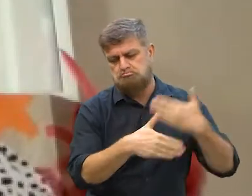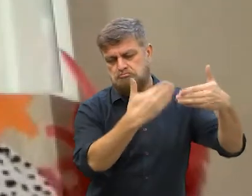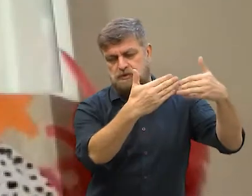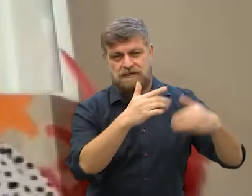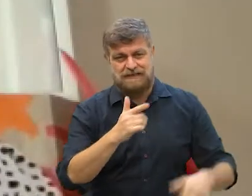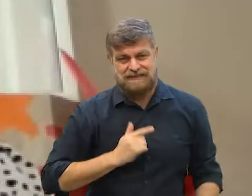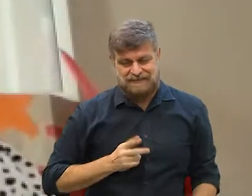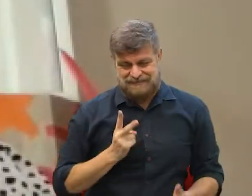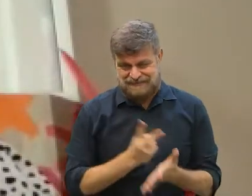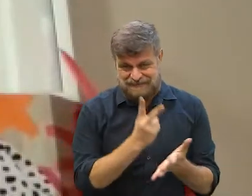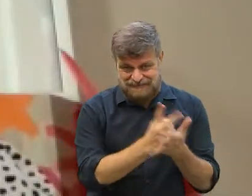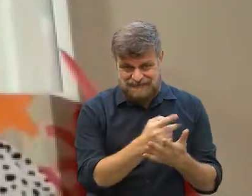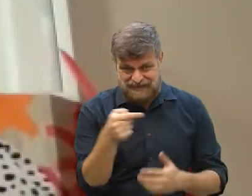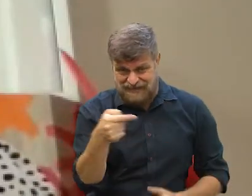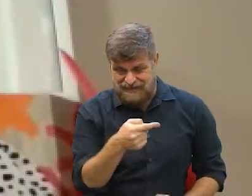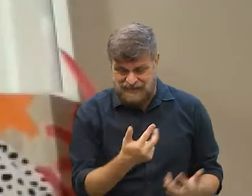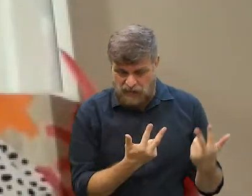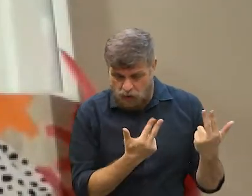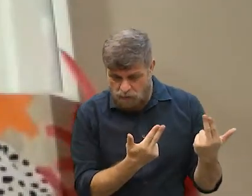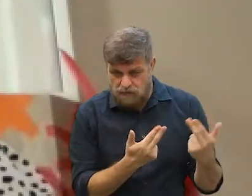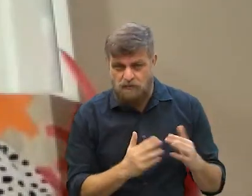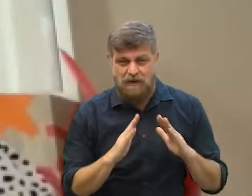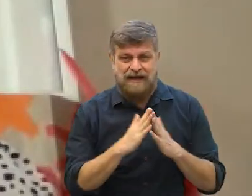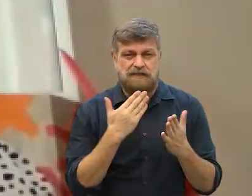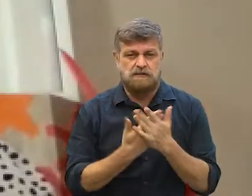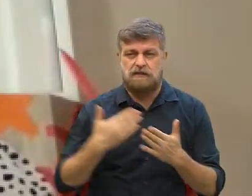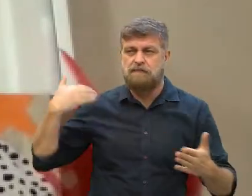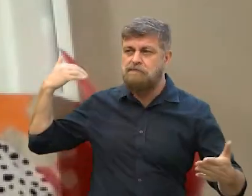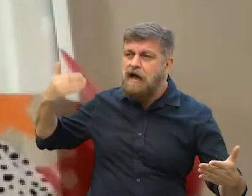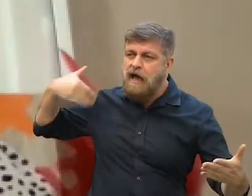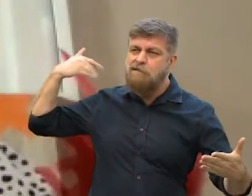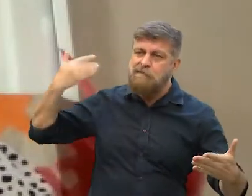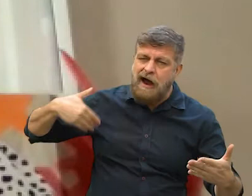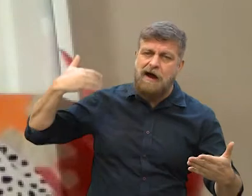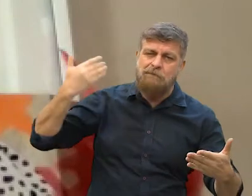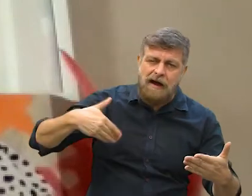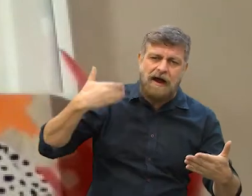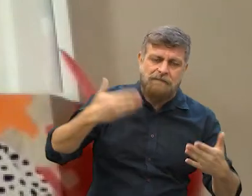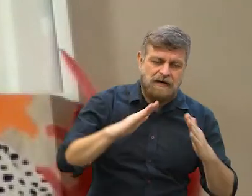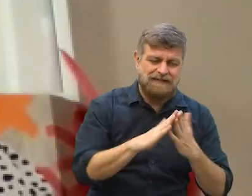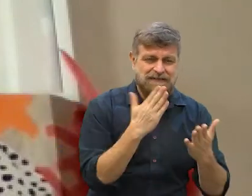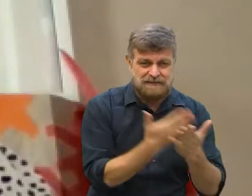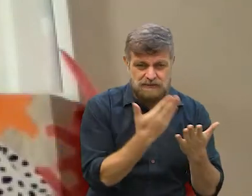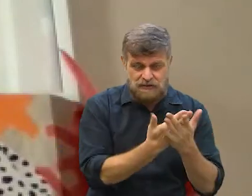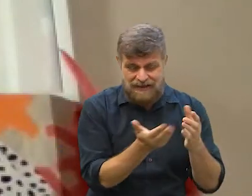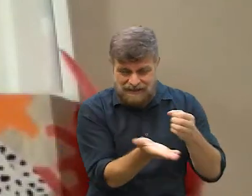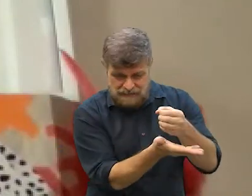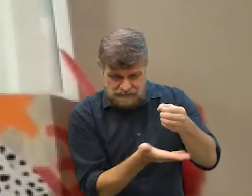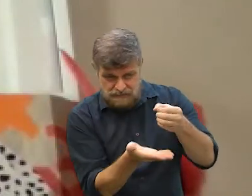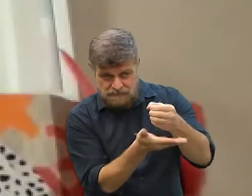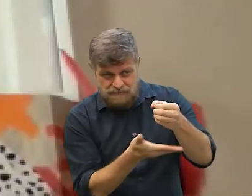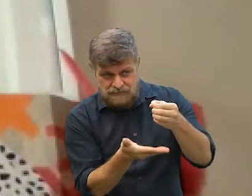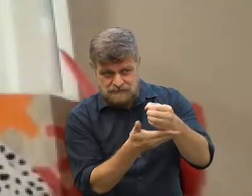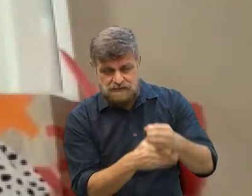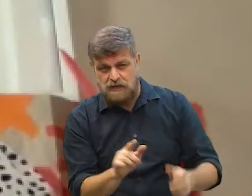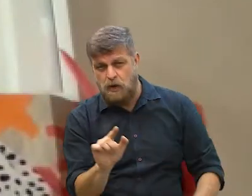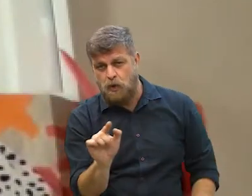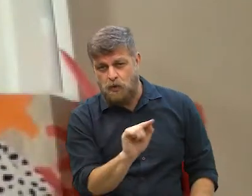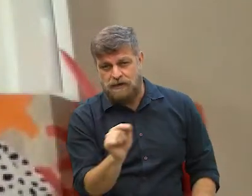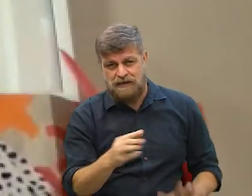quanto tiver isso mas outra escola ela for uma escola que se baseia e